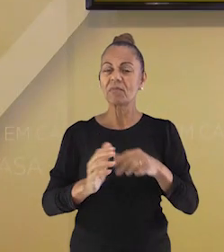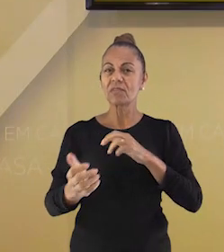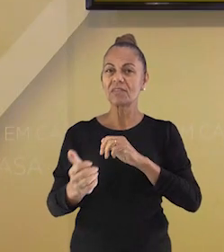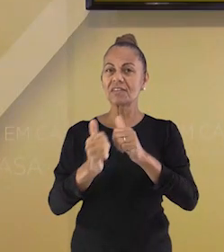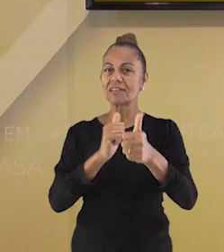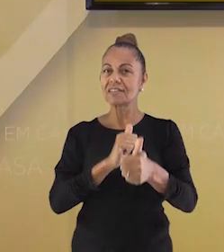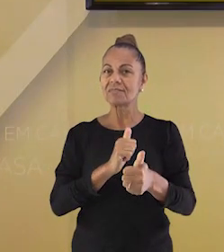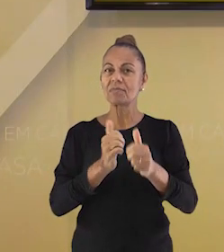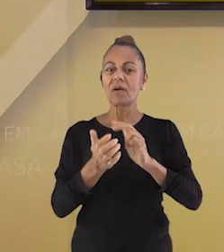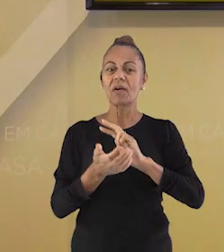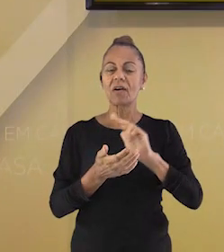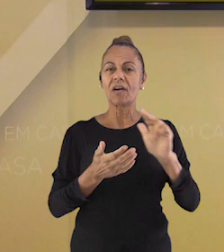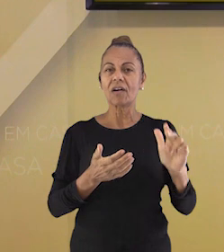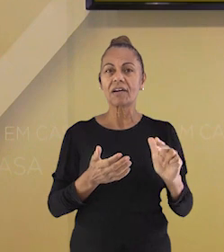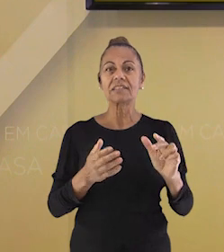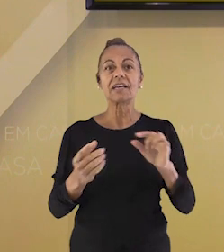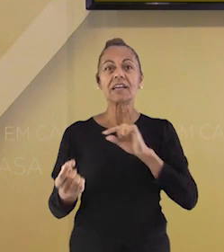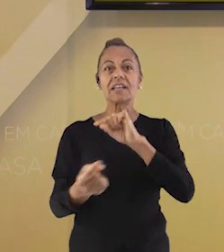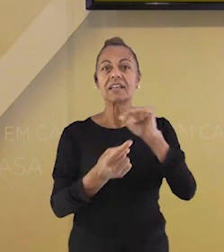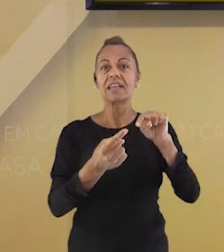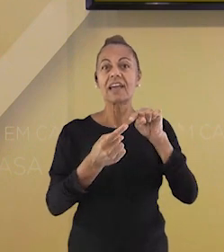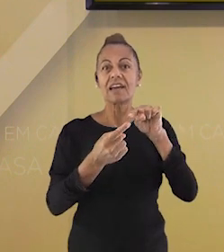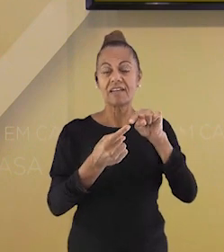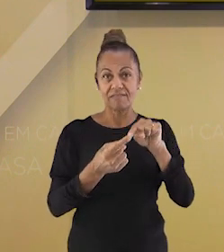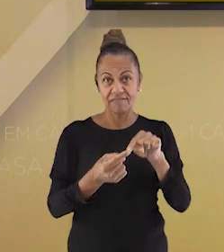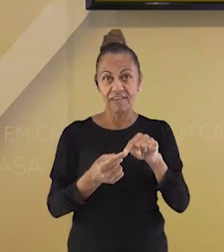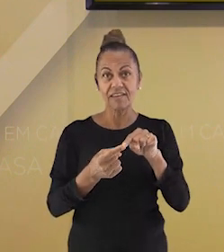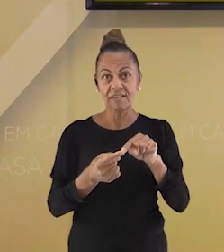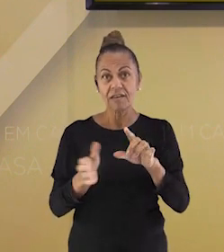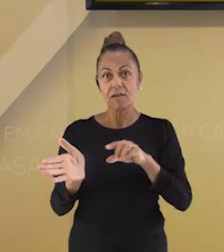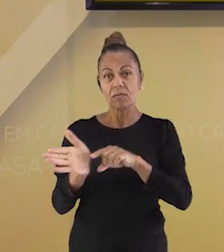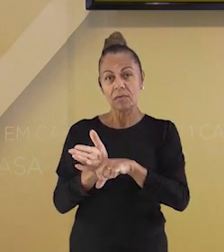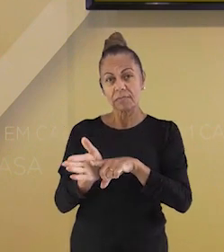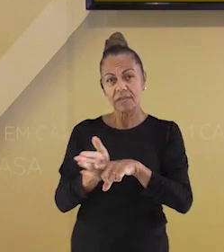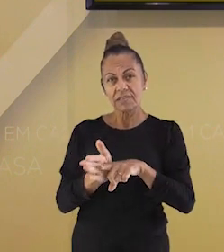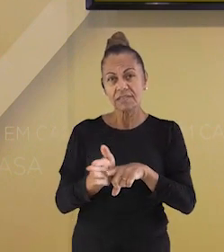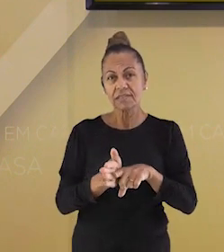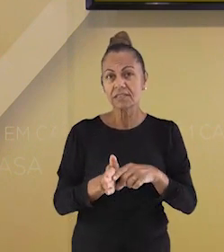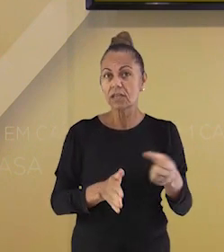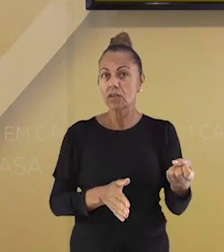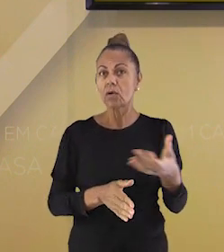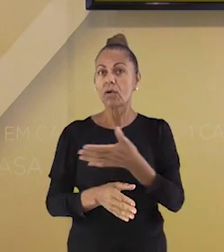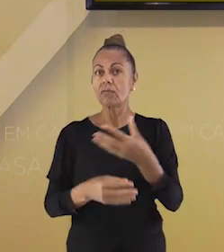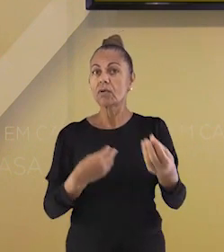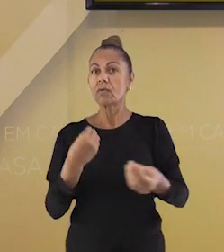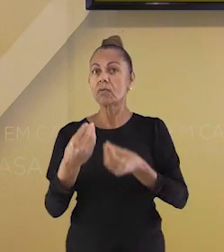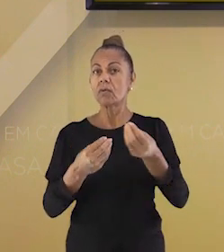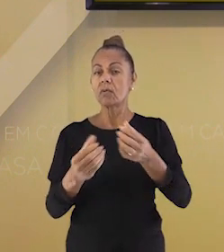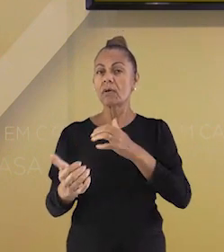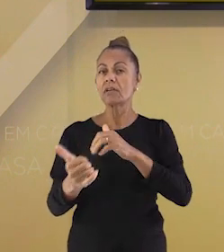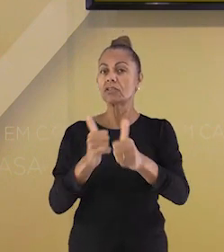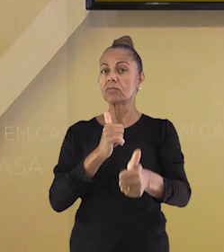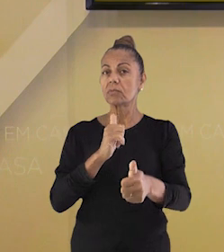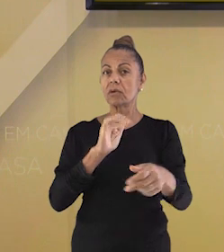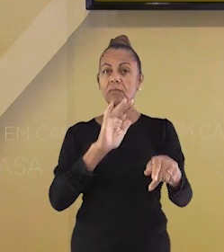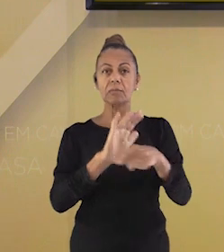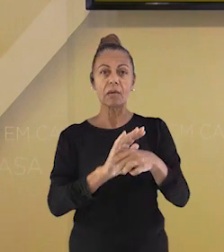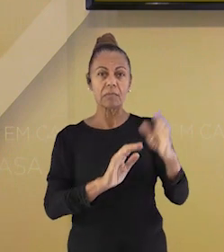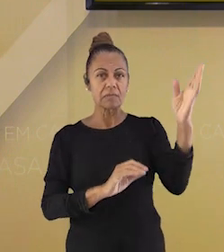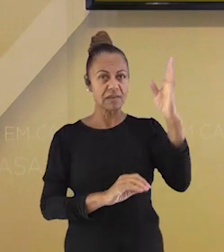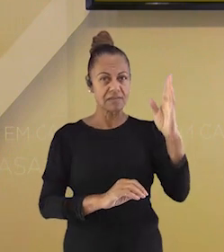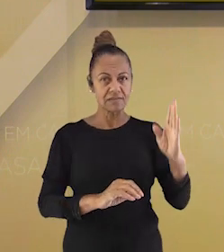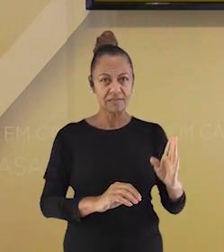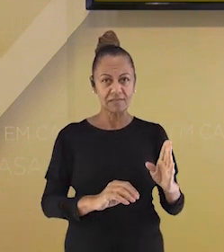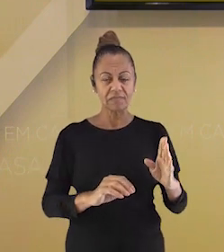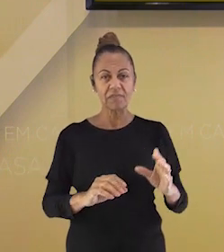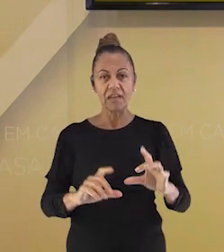vídeo elaborado pelo Ministério do Esporte acerca dos dados coletados em uma pesquisa inédita sobre